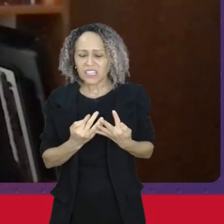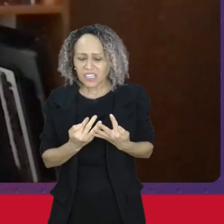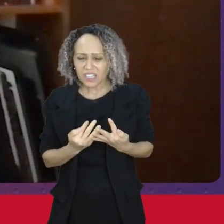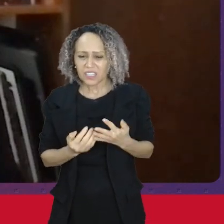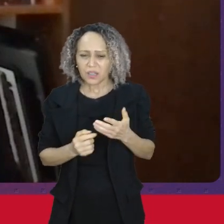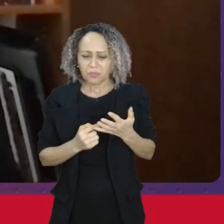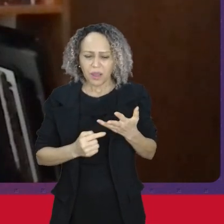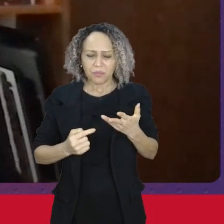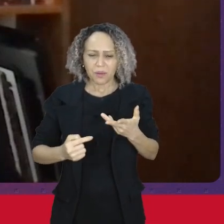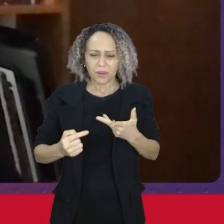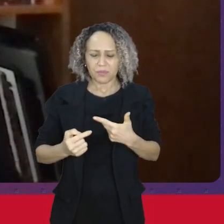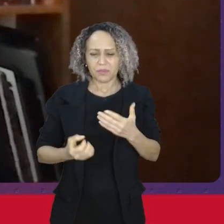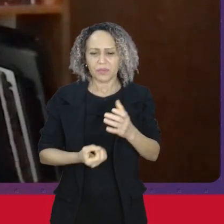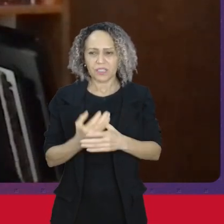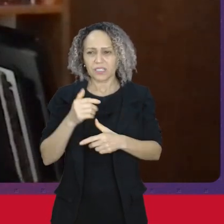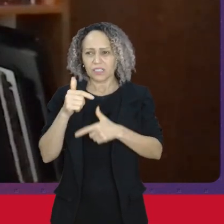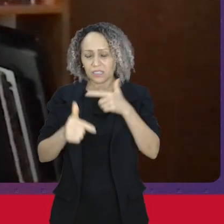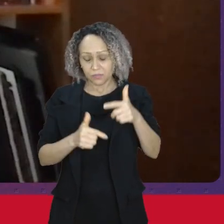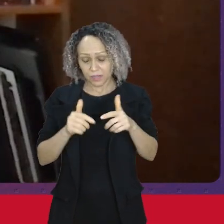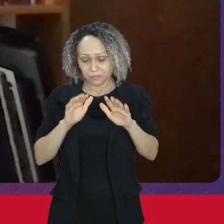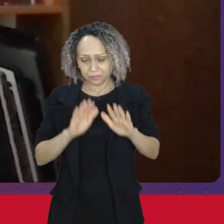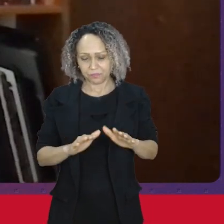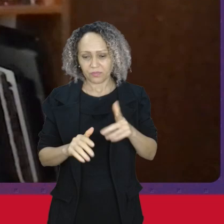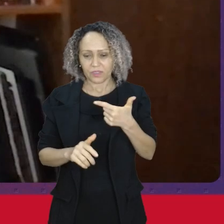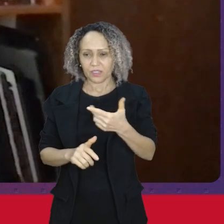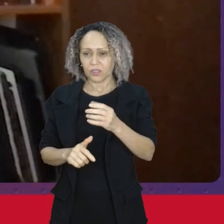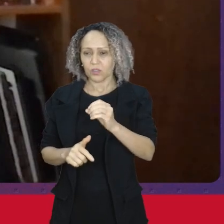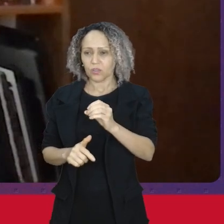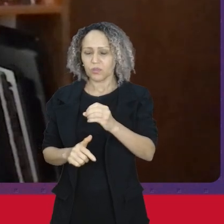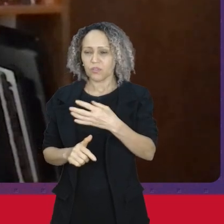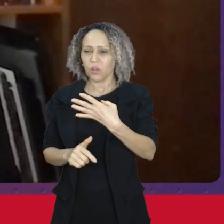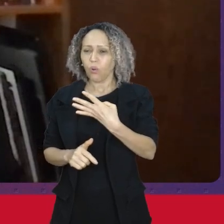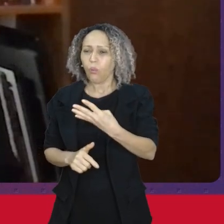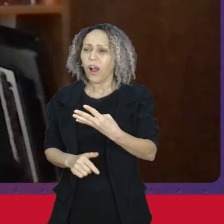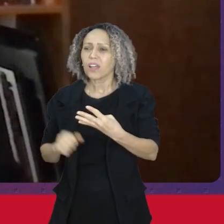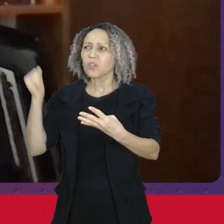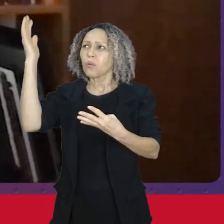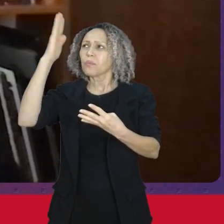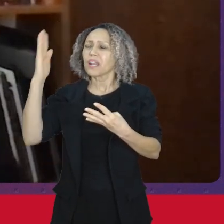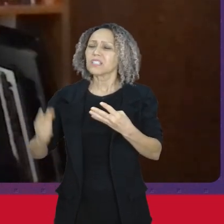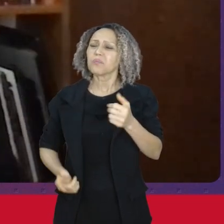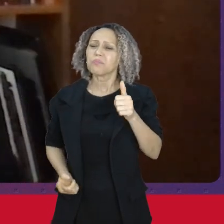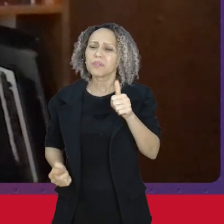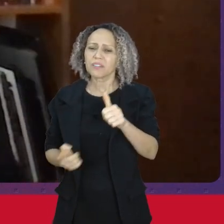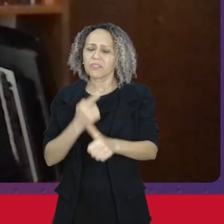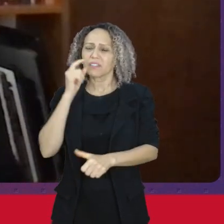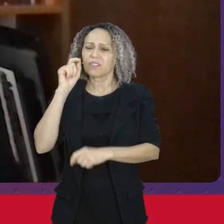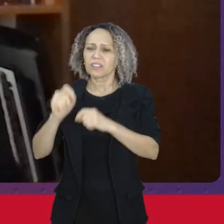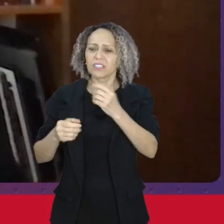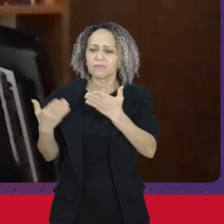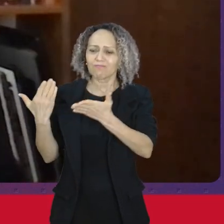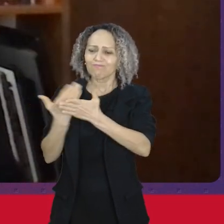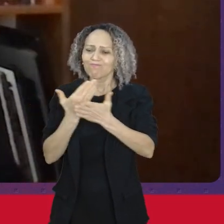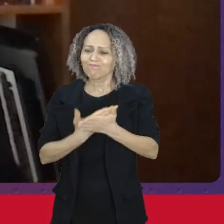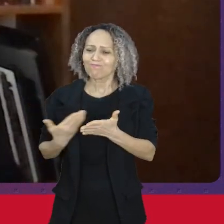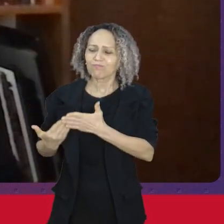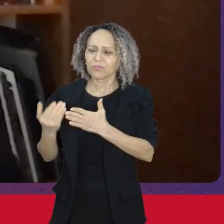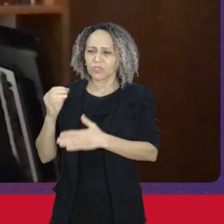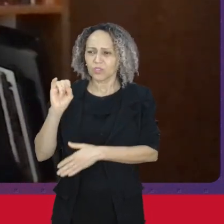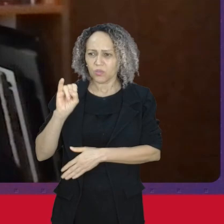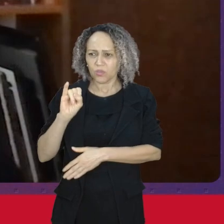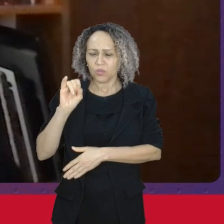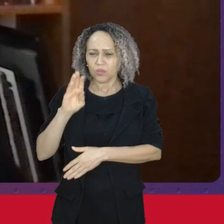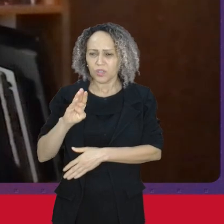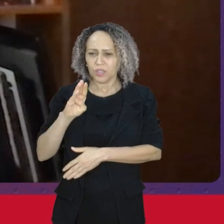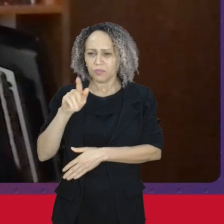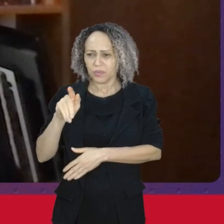E em 2004, pela primeira vez, o Brasil faz um estudo pelo IBGE, que é o nosso Instituto